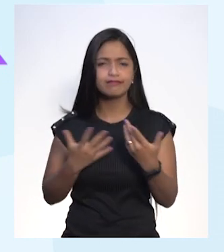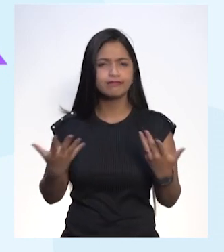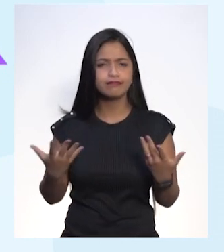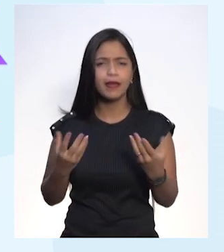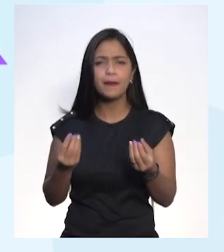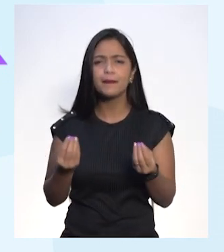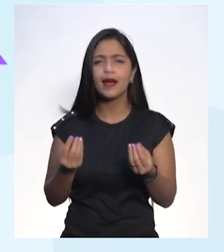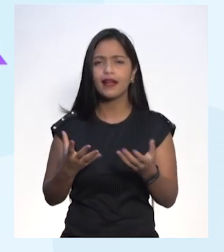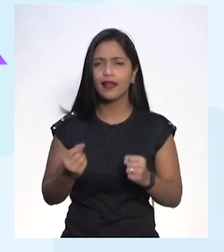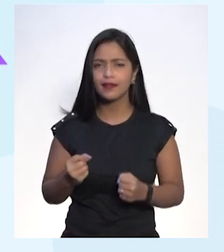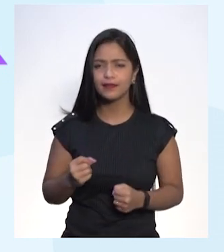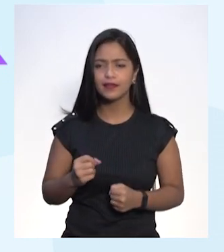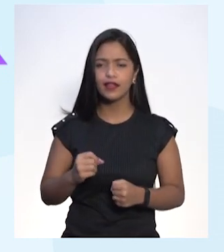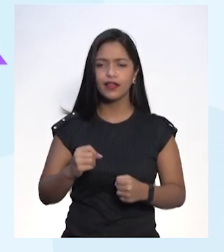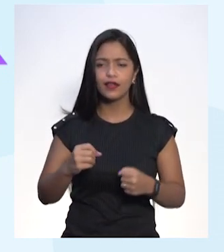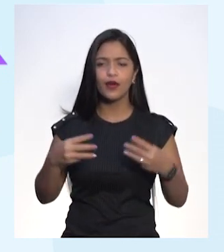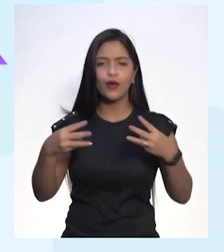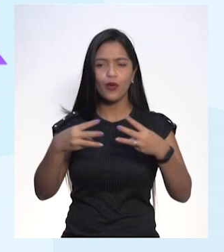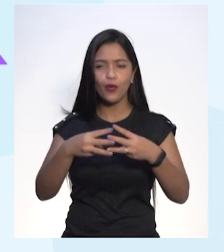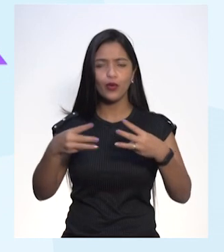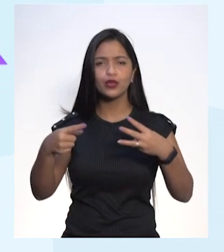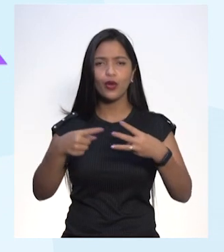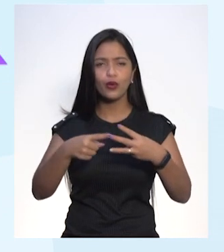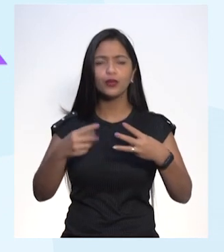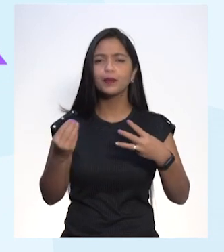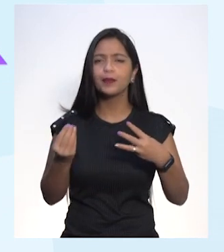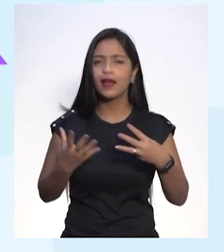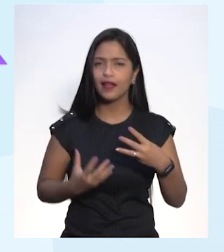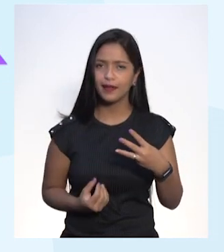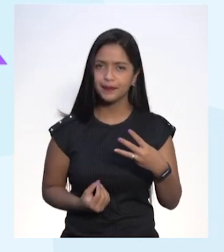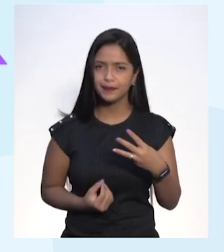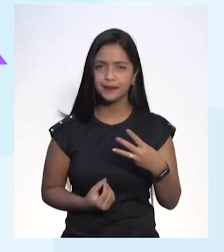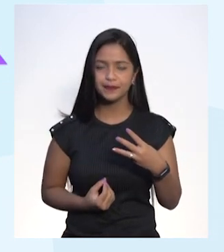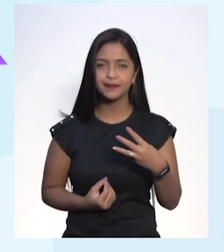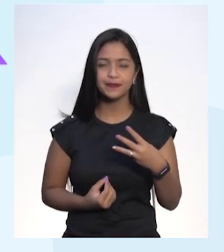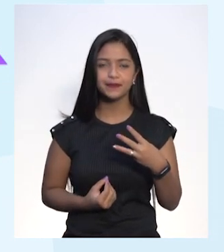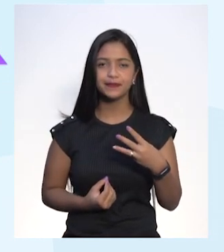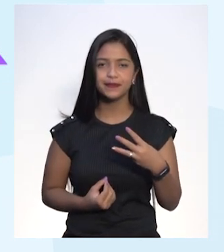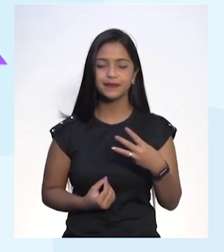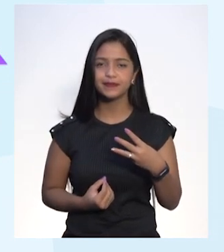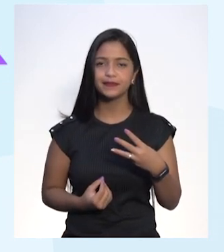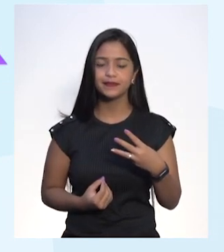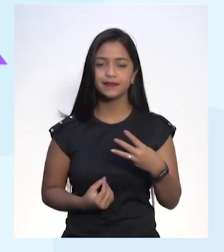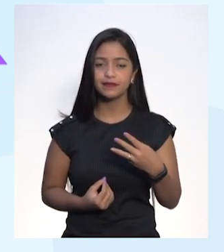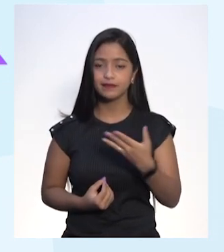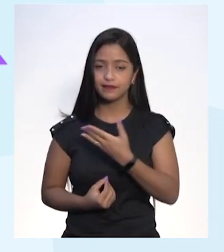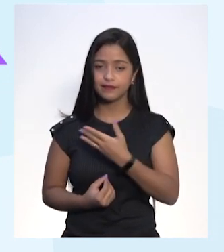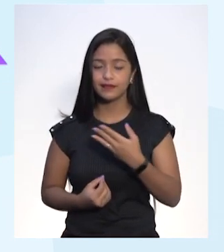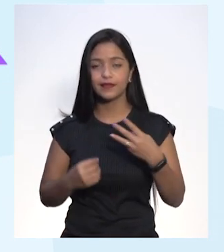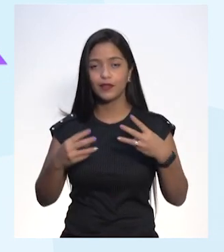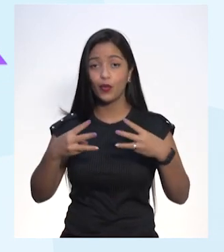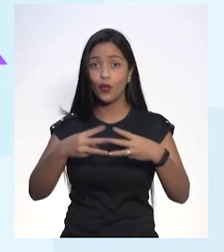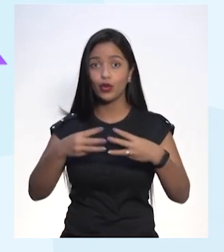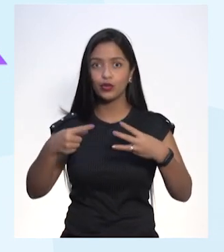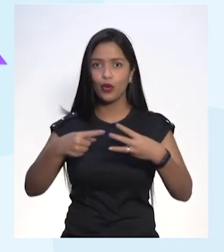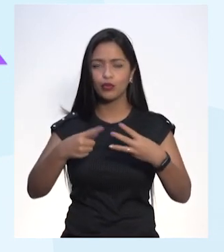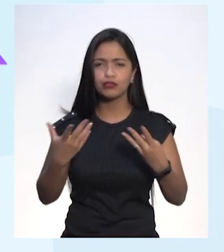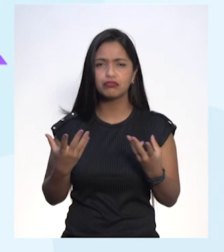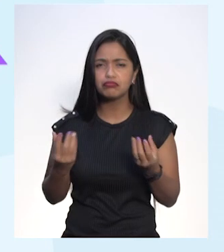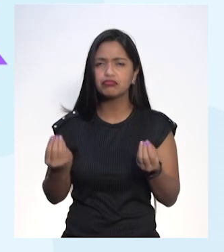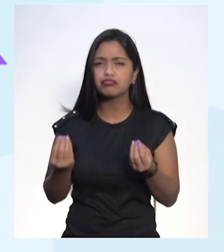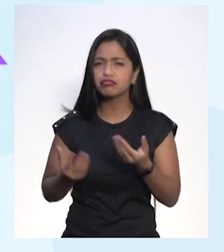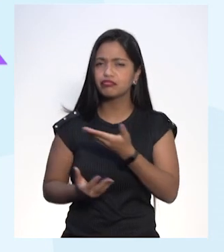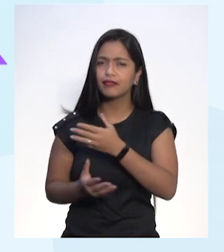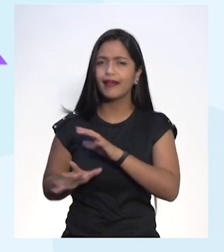octógono. Um dia com mais calma a gente fala por que se faz esse tipo de luta num octógono e, por exemplo, não num